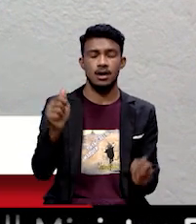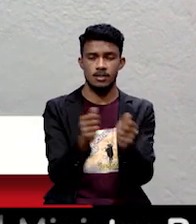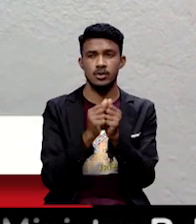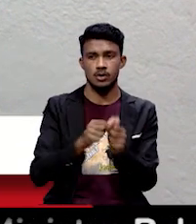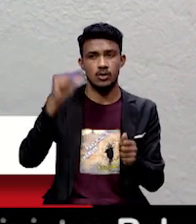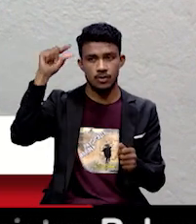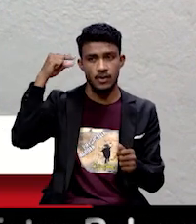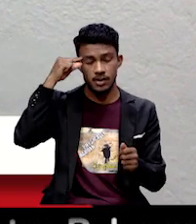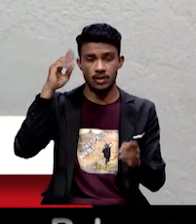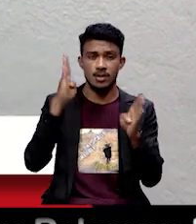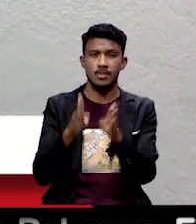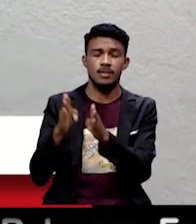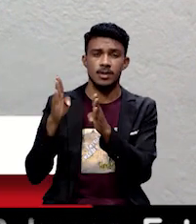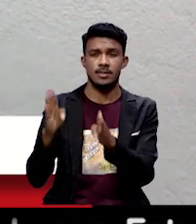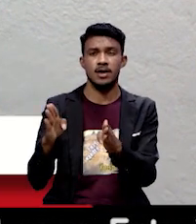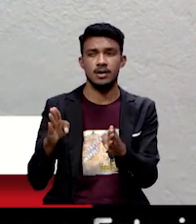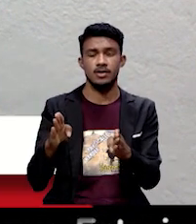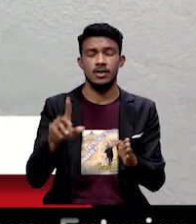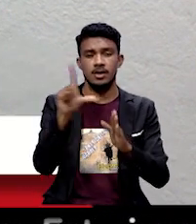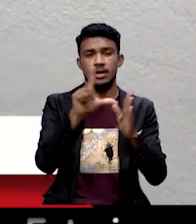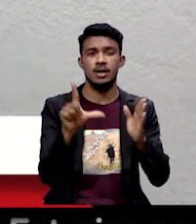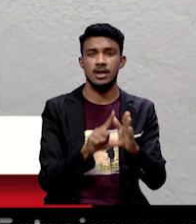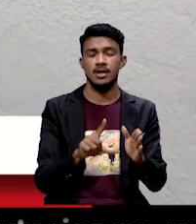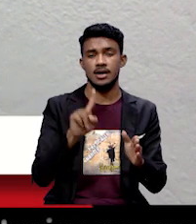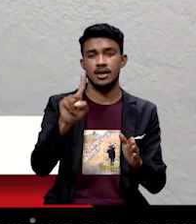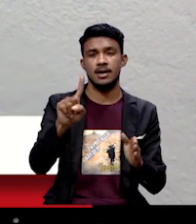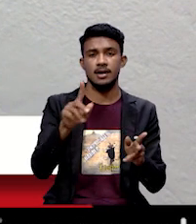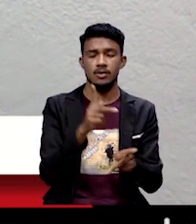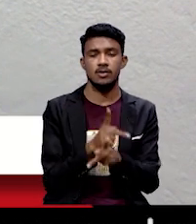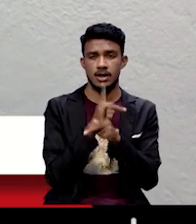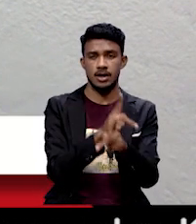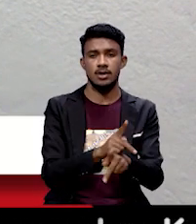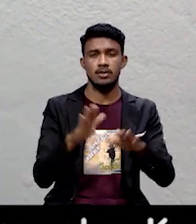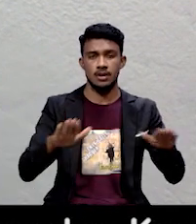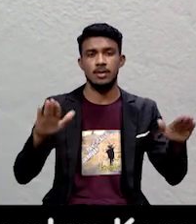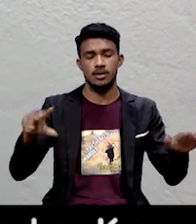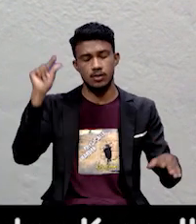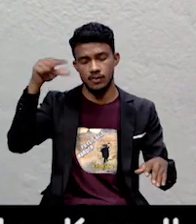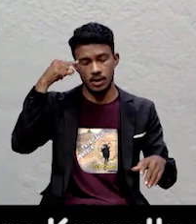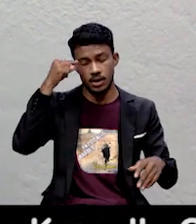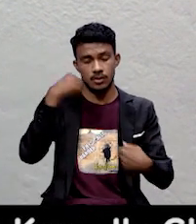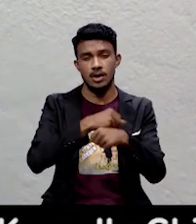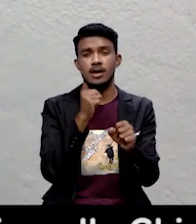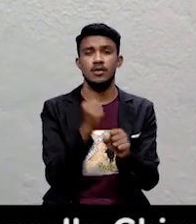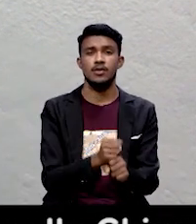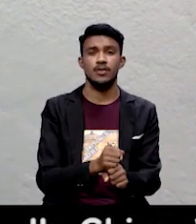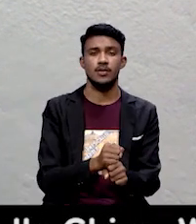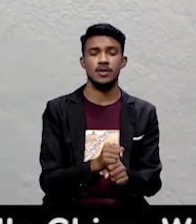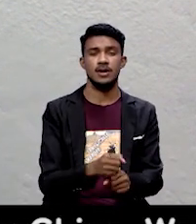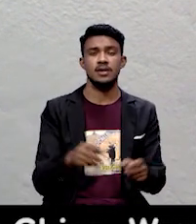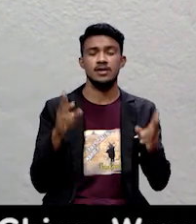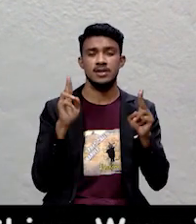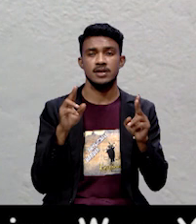hela esboço lei da lei proteção ba labarek governo halo ona esforço makas atu